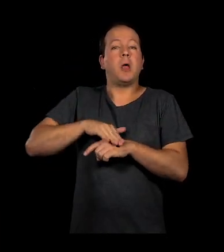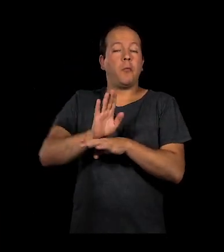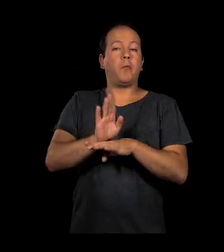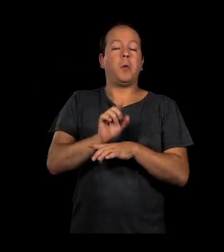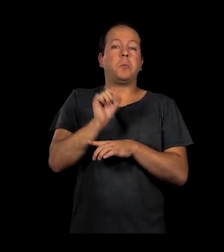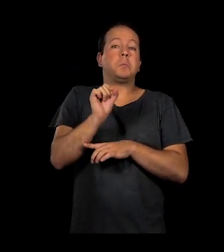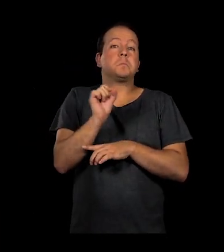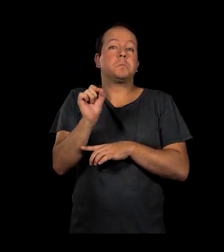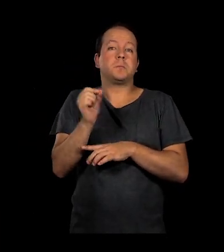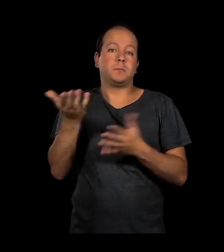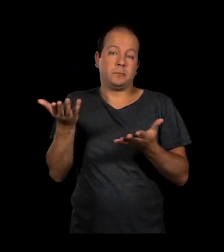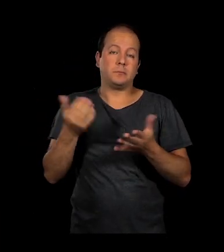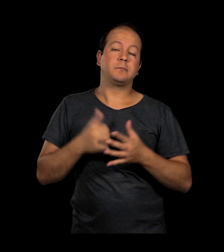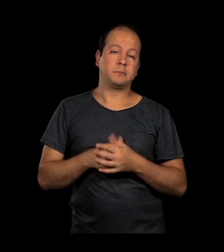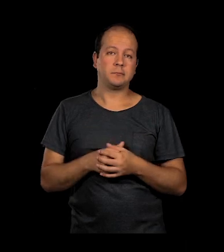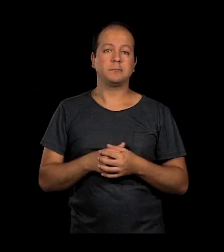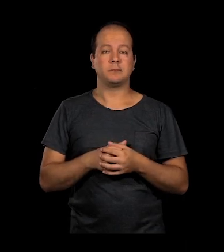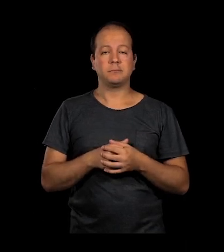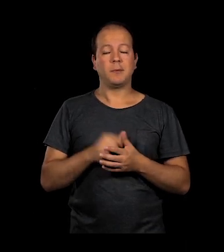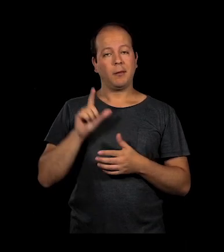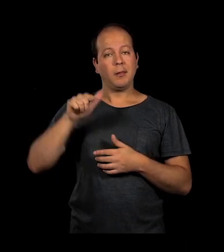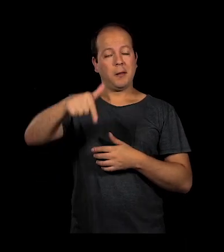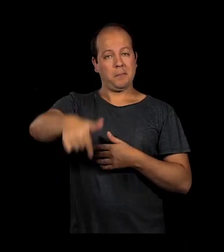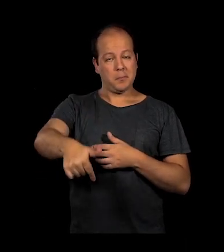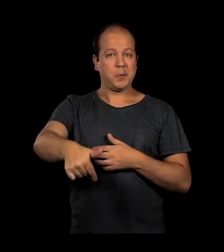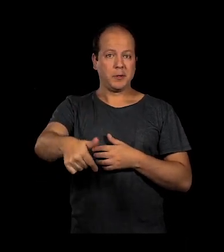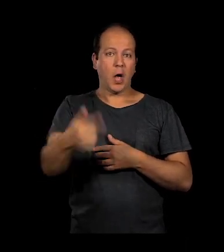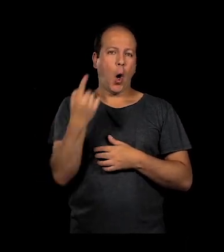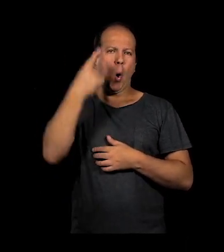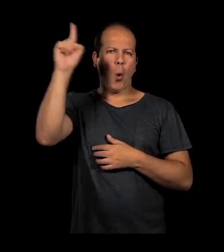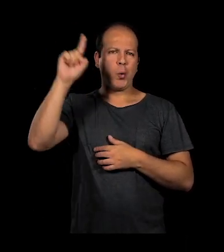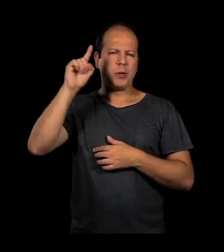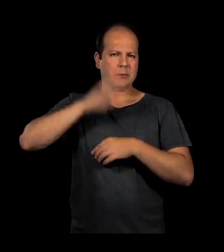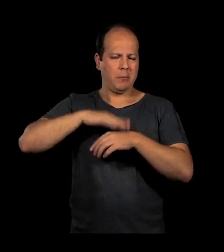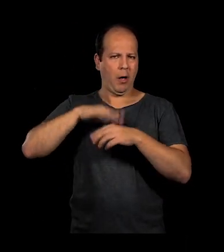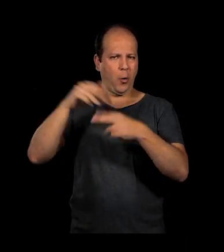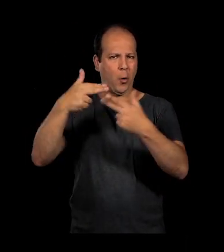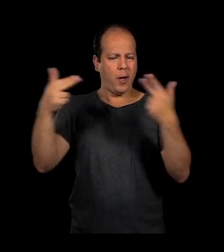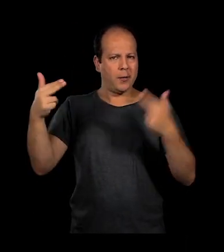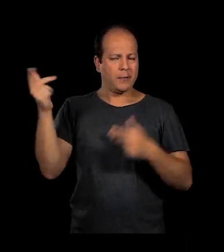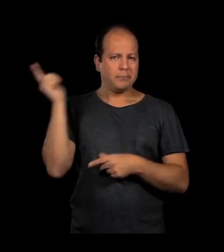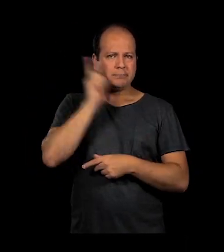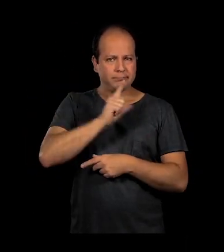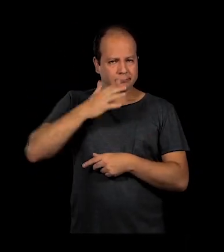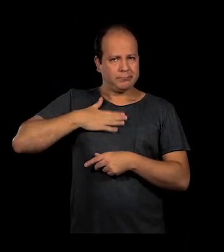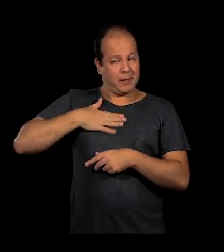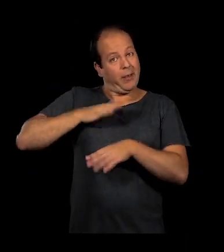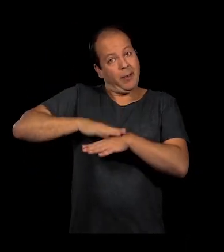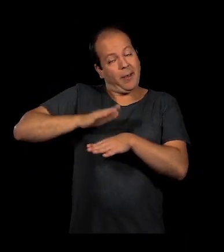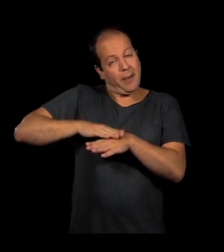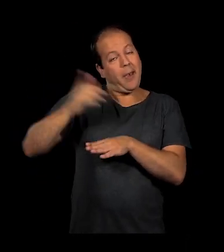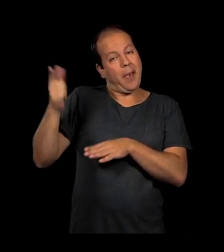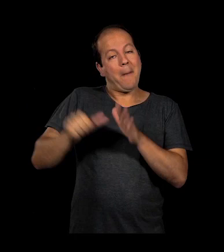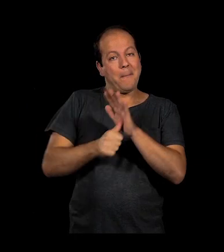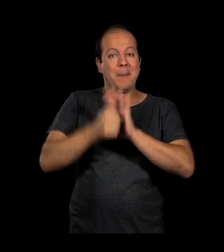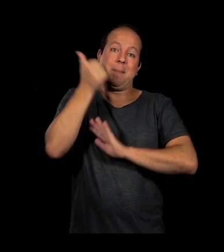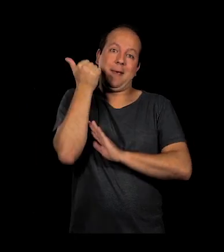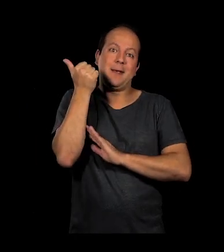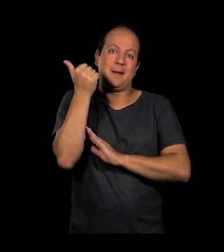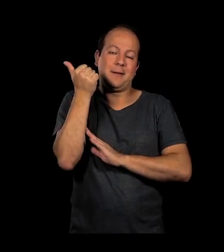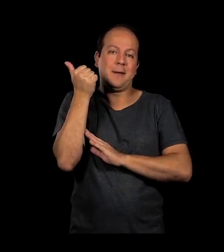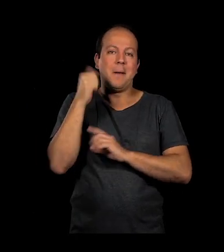é depois tanto ea última coisa que eu me envolvi foi a proteger deveria ter sido a primeira